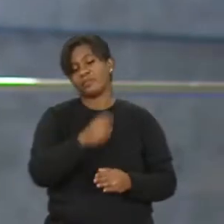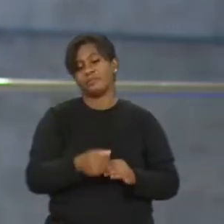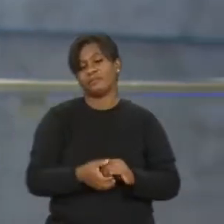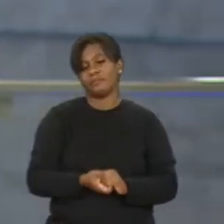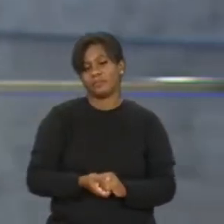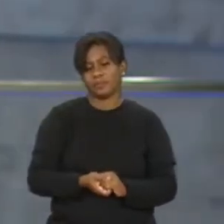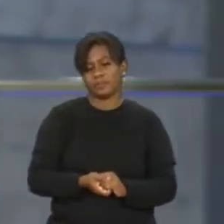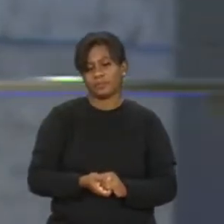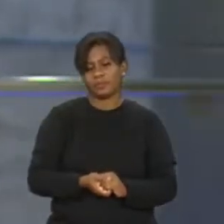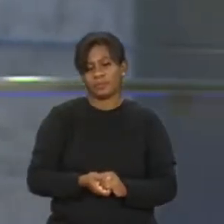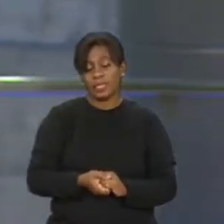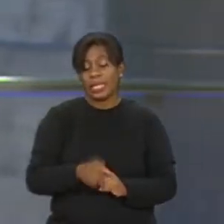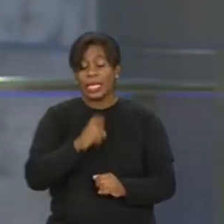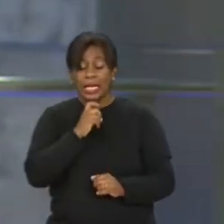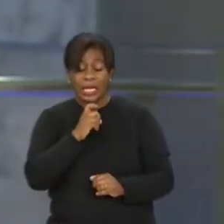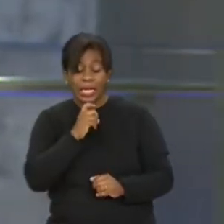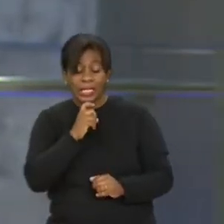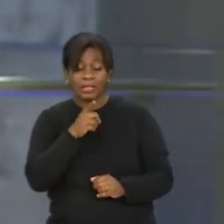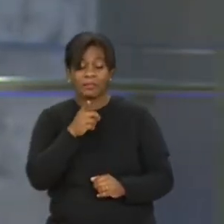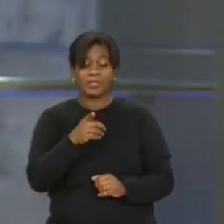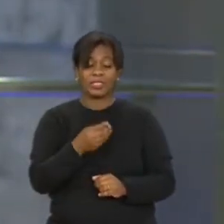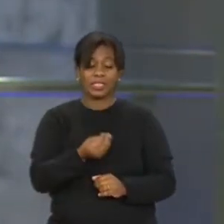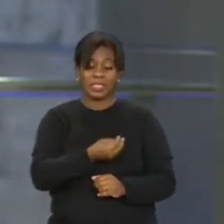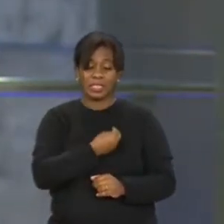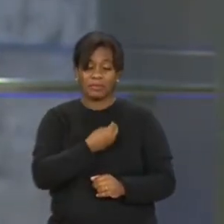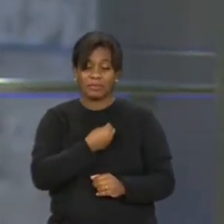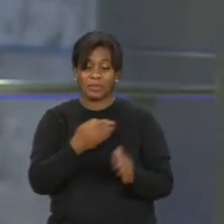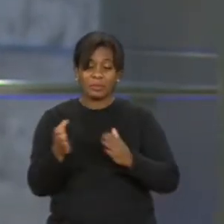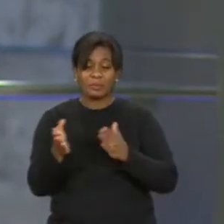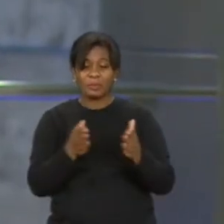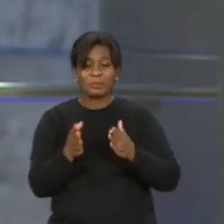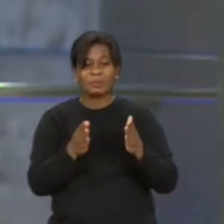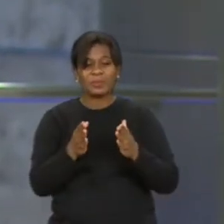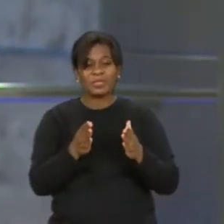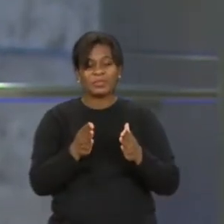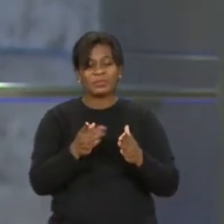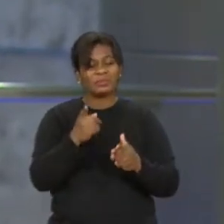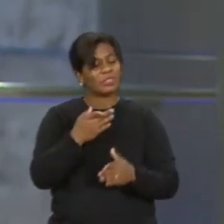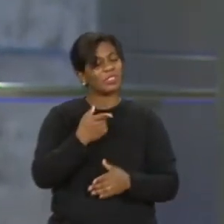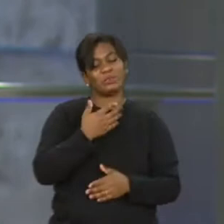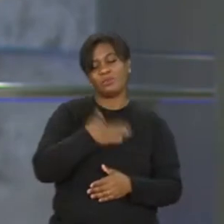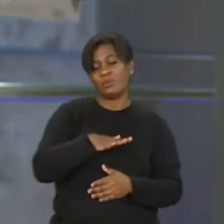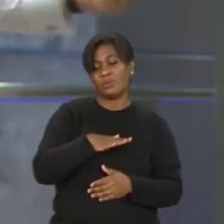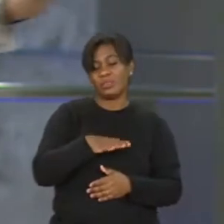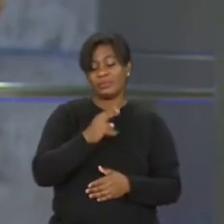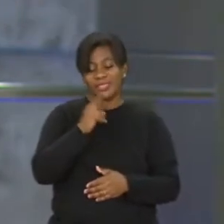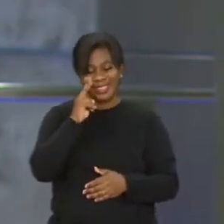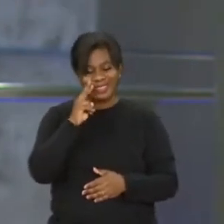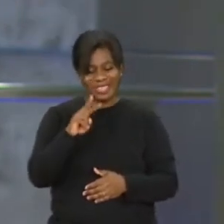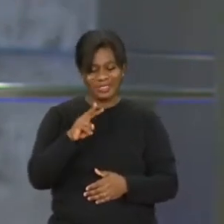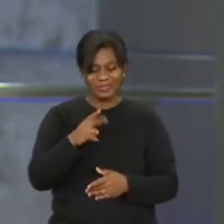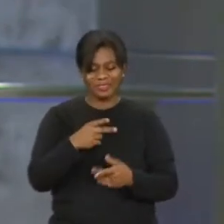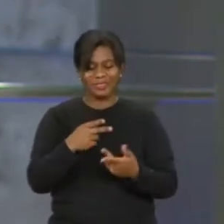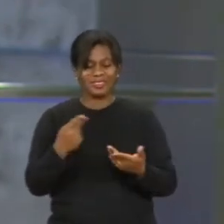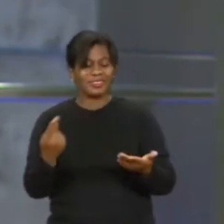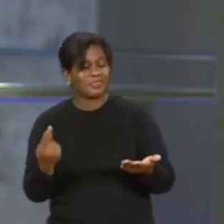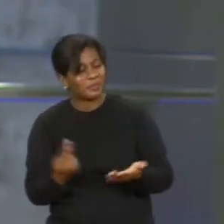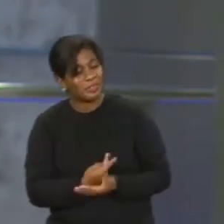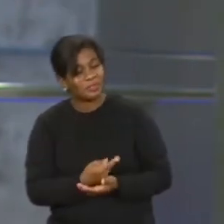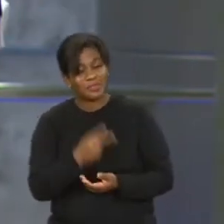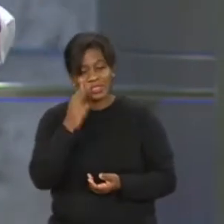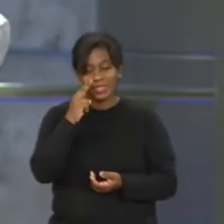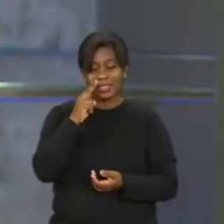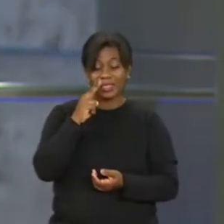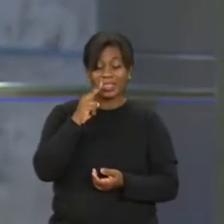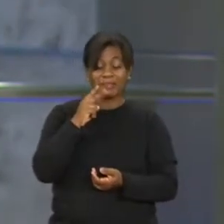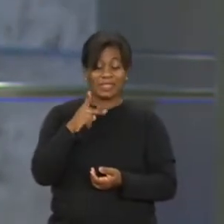ainda que você esteja vivendo uma situação que te desagrade, você está vendo o que não gostaria de ver, você está passando